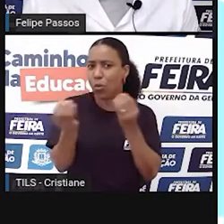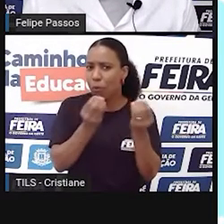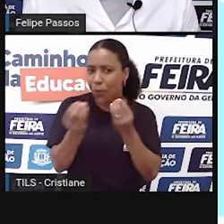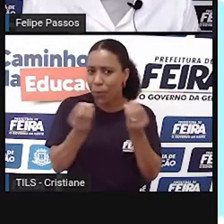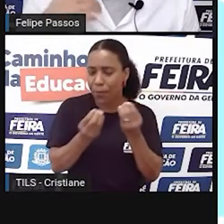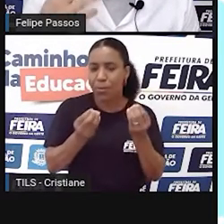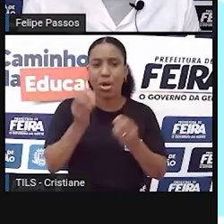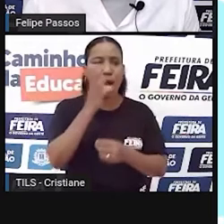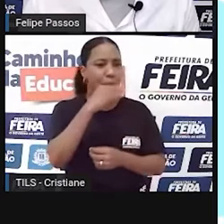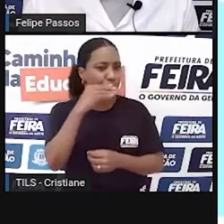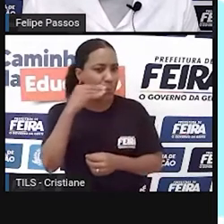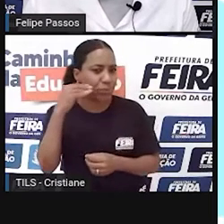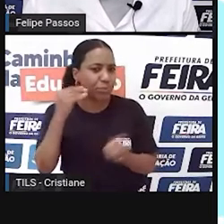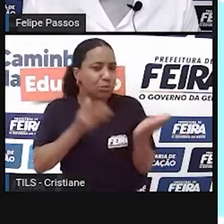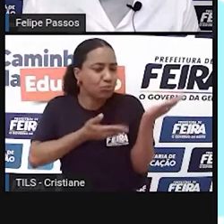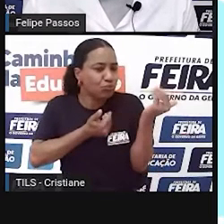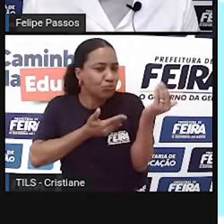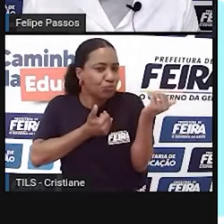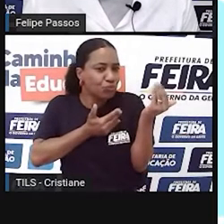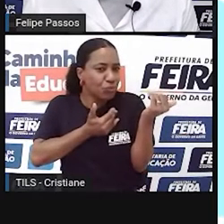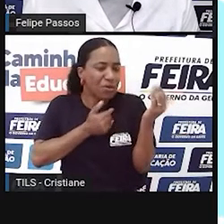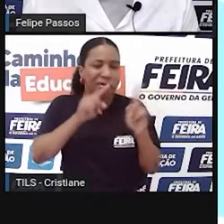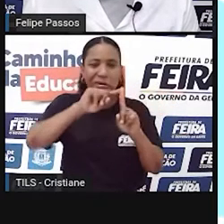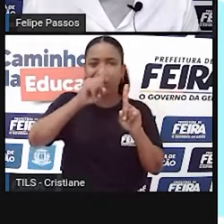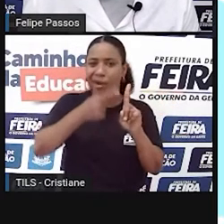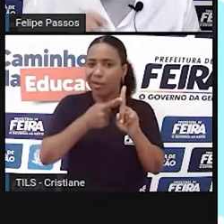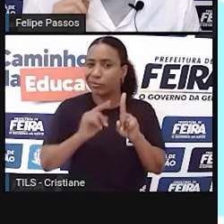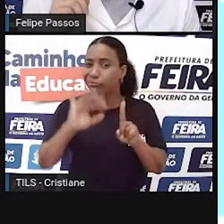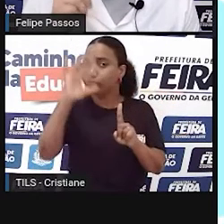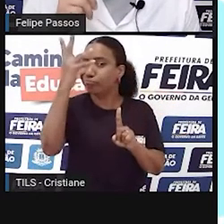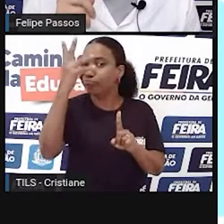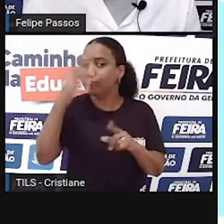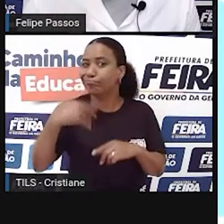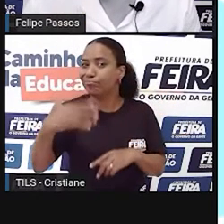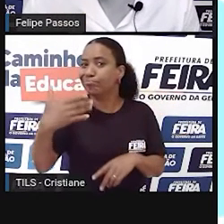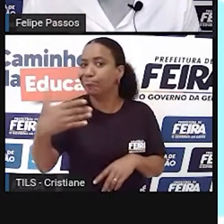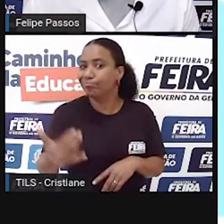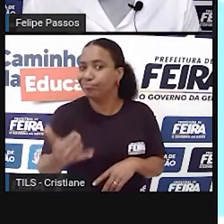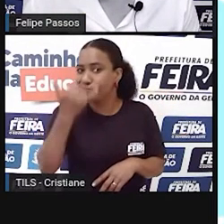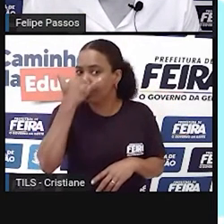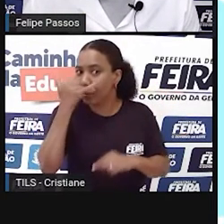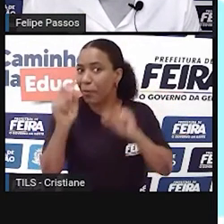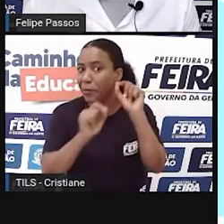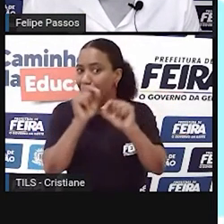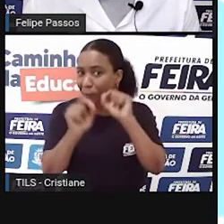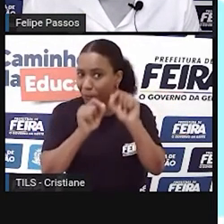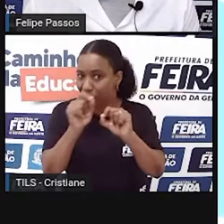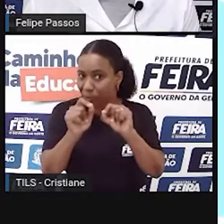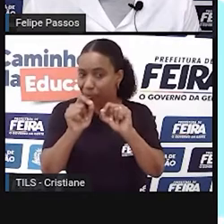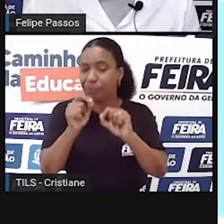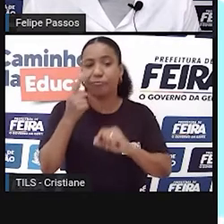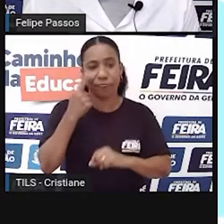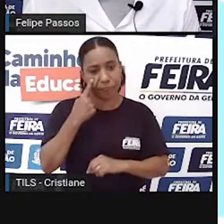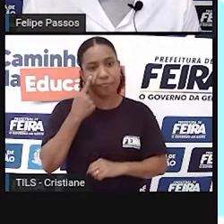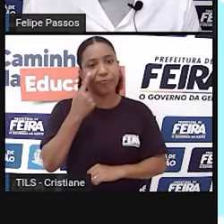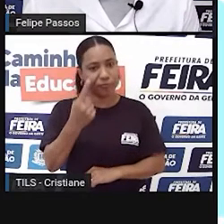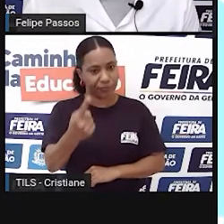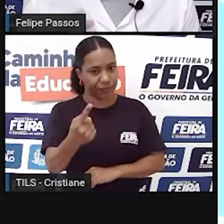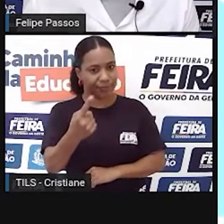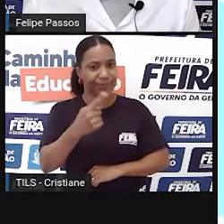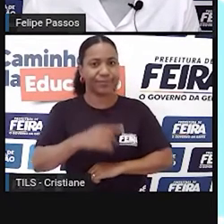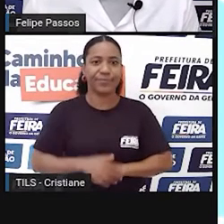na adolescência, sobre as consequências da gravidez na adolescência, certo? Para começar essa conversa, a gente vai primeiro